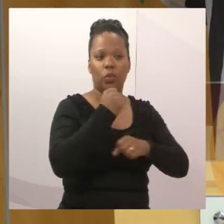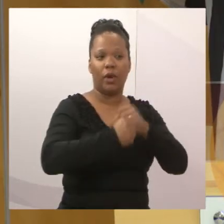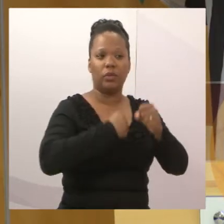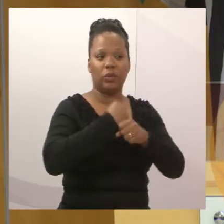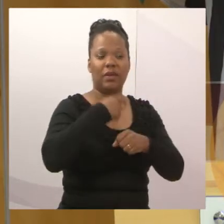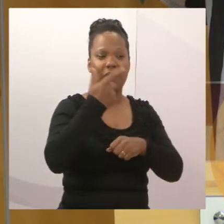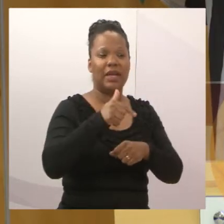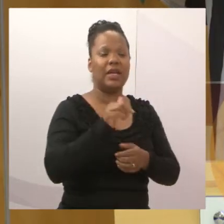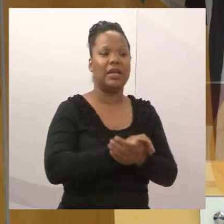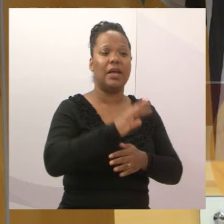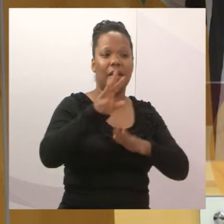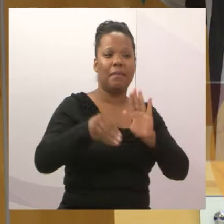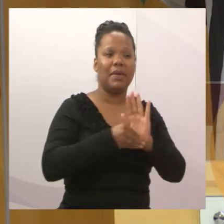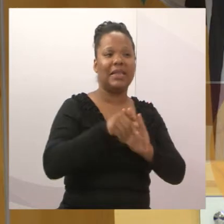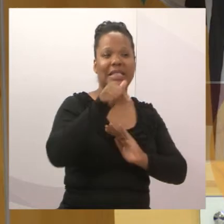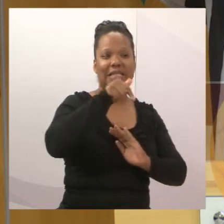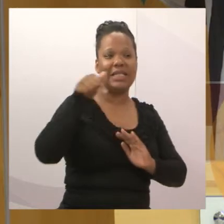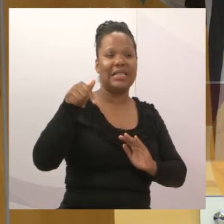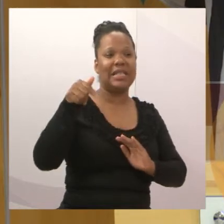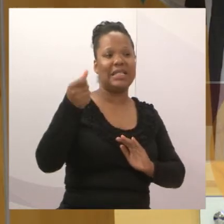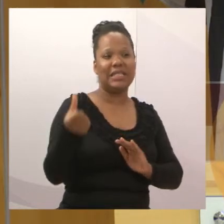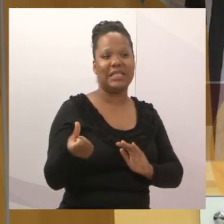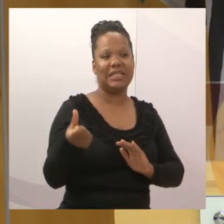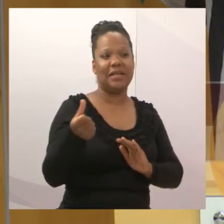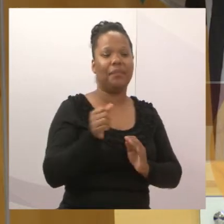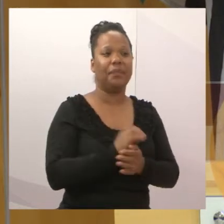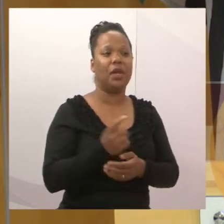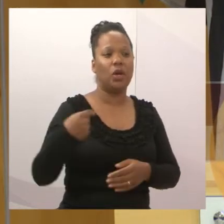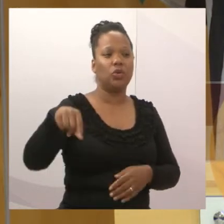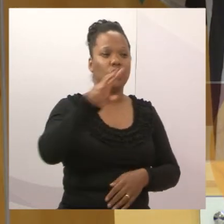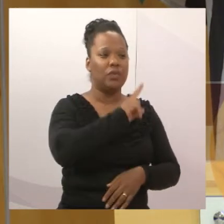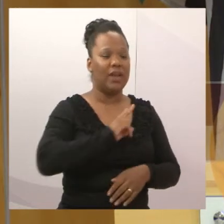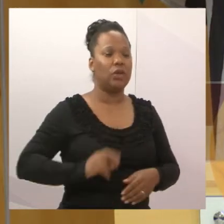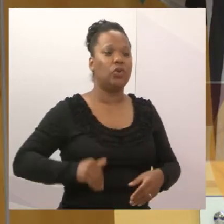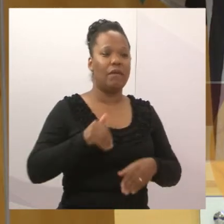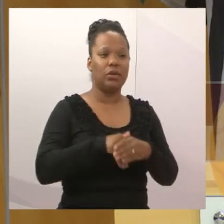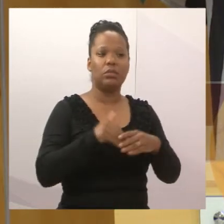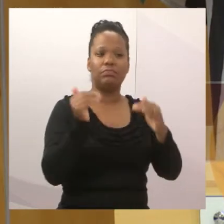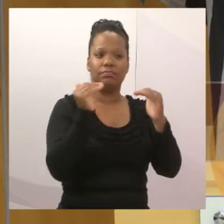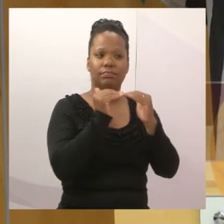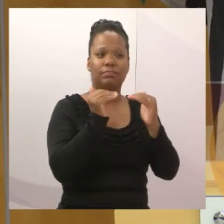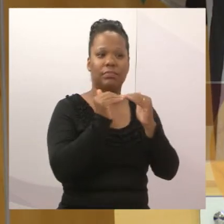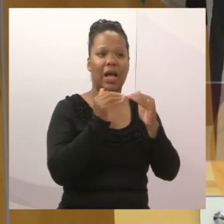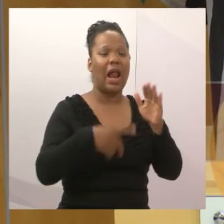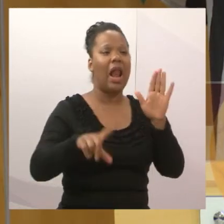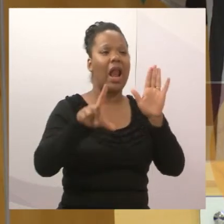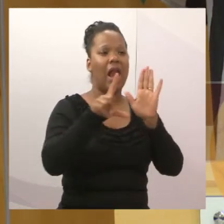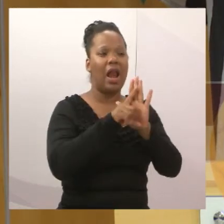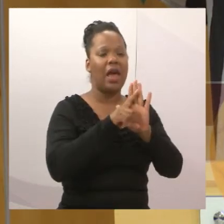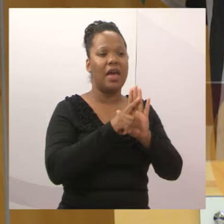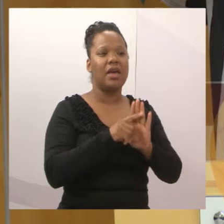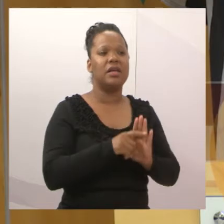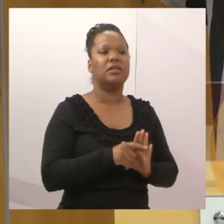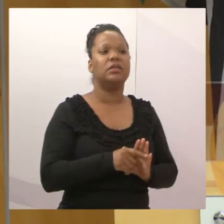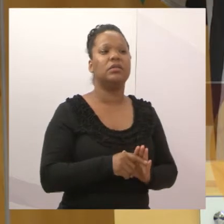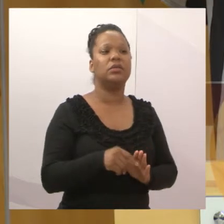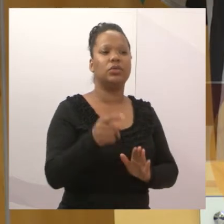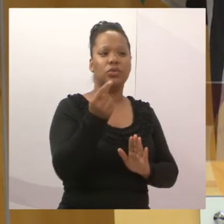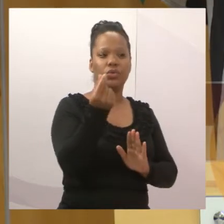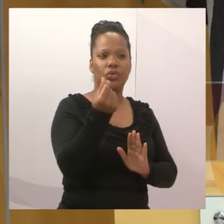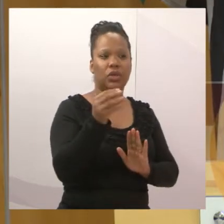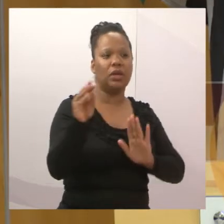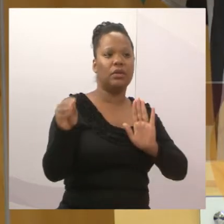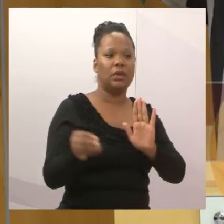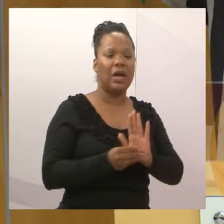que foi um projeto meu e do Luiz Flávio, aprovado aí por unanimidade por todos os vereadores, que é a lei das emendas impositivas, onde